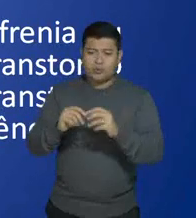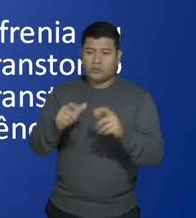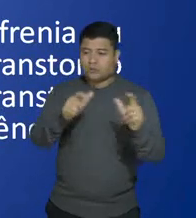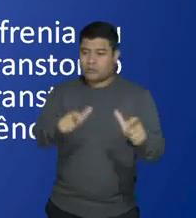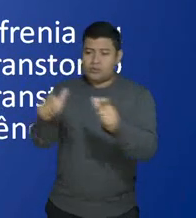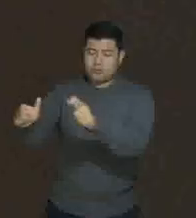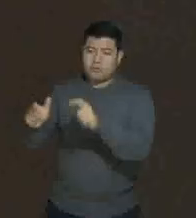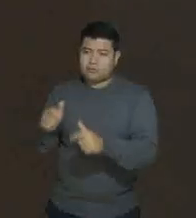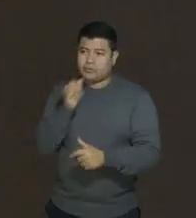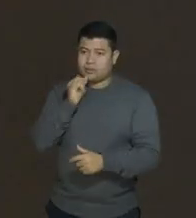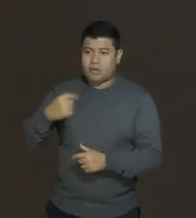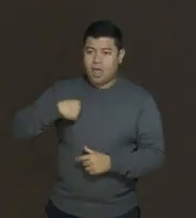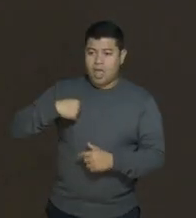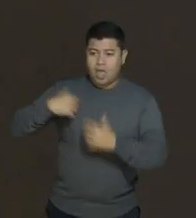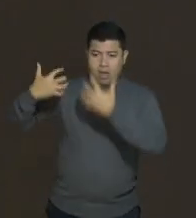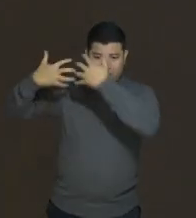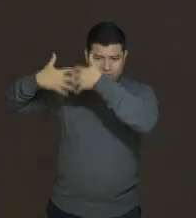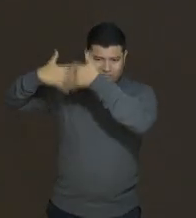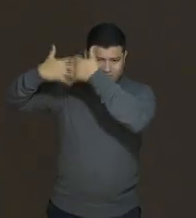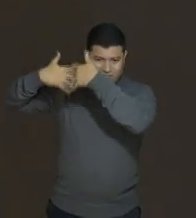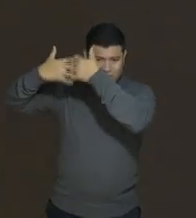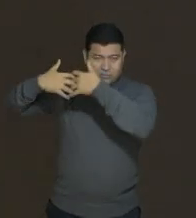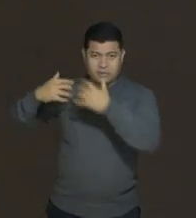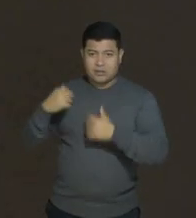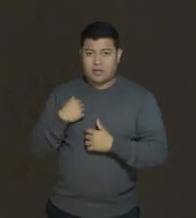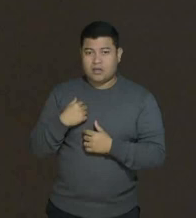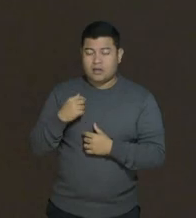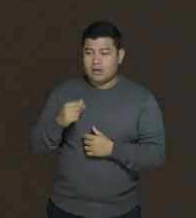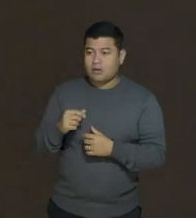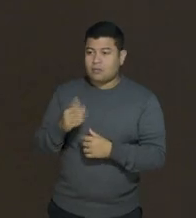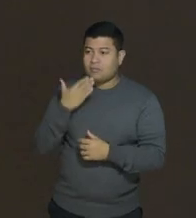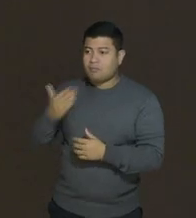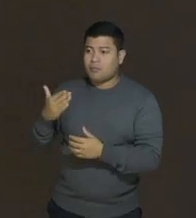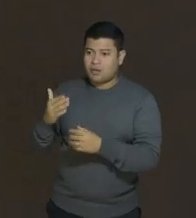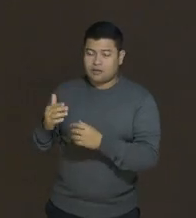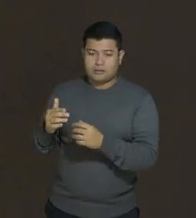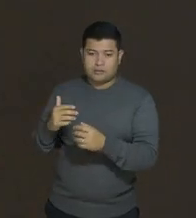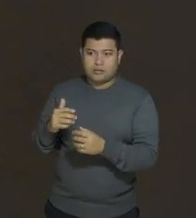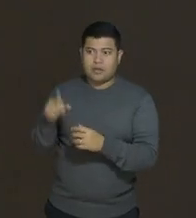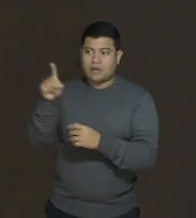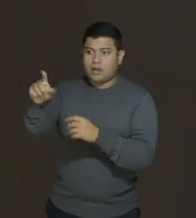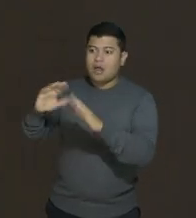neurologista, eu peço o relatório da escola para ver como que é na escola e como ele é em casa, né?